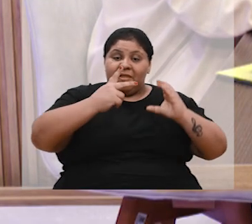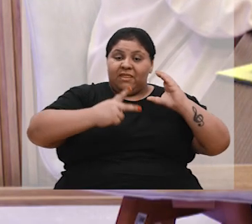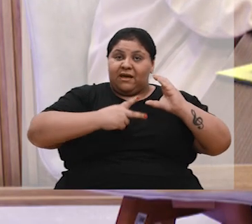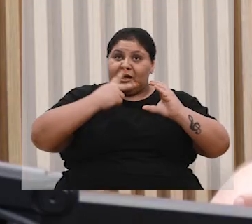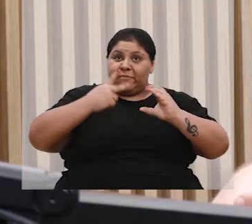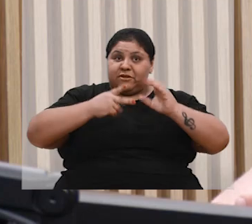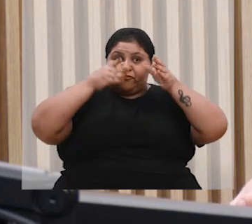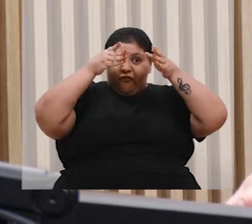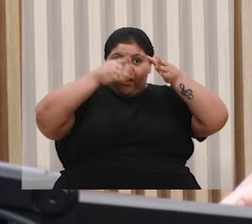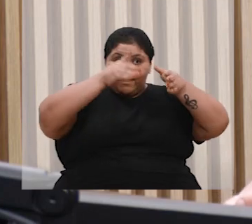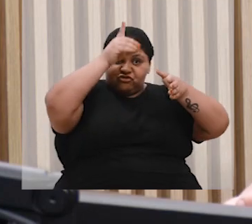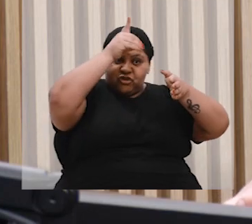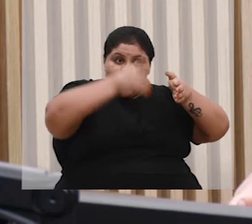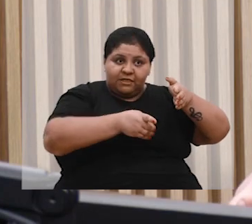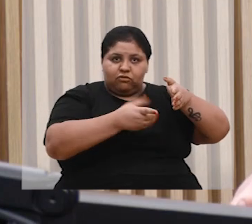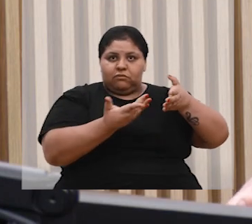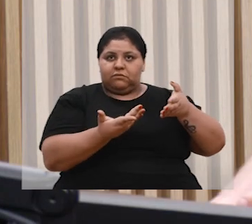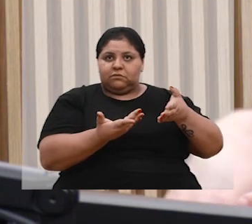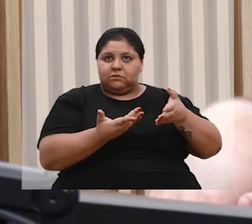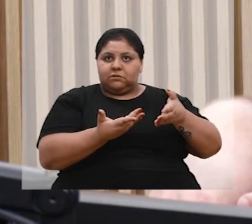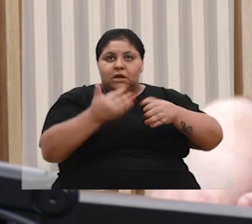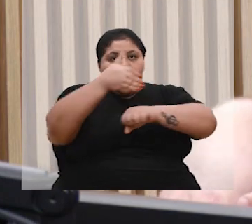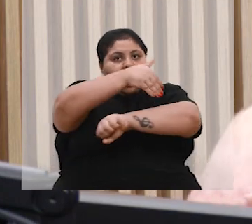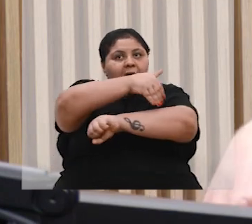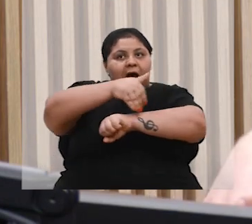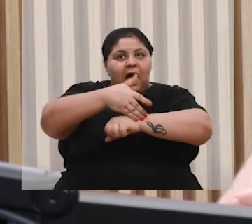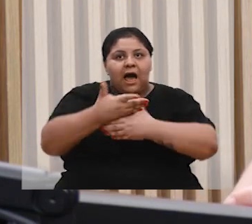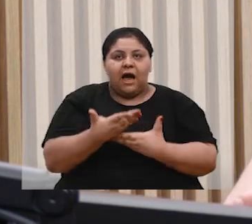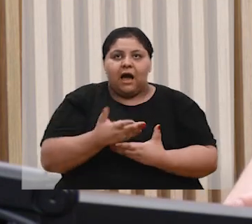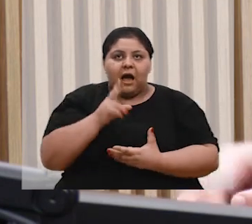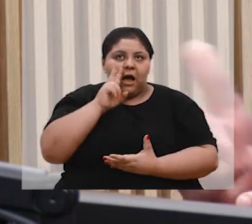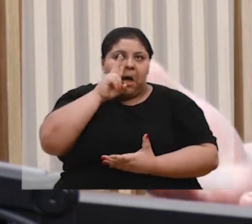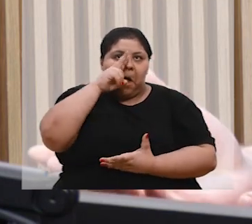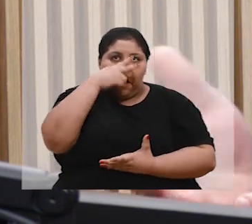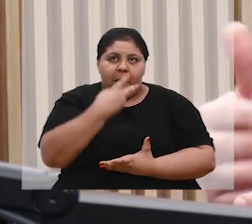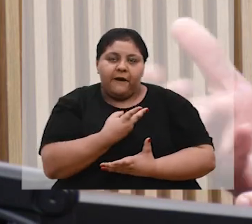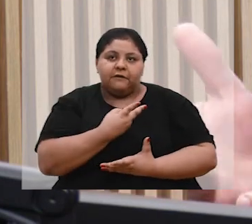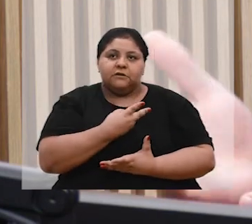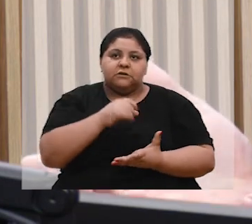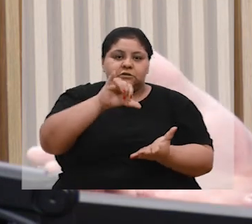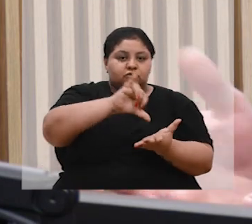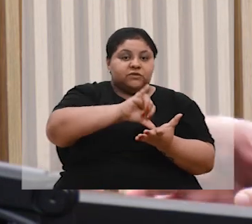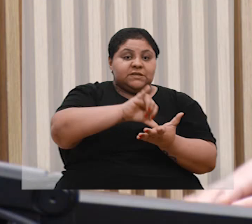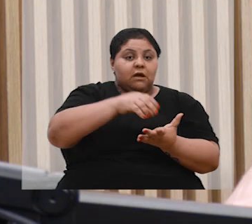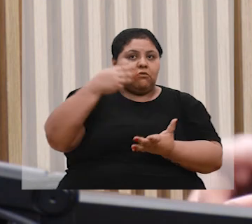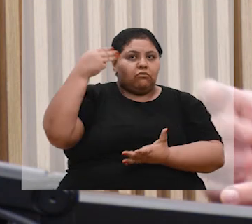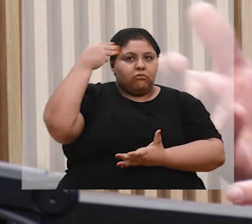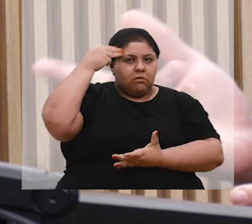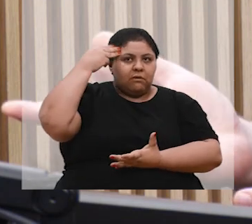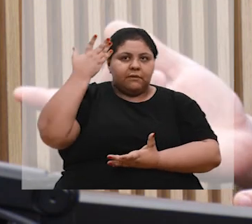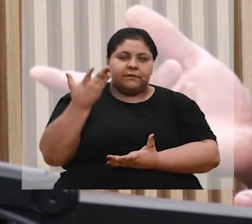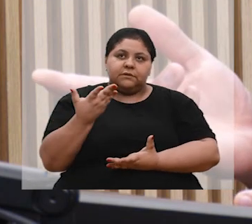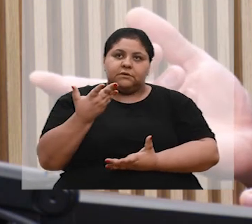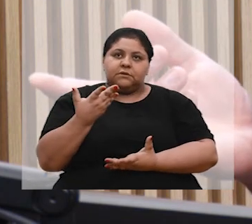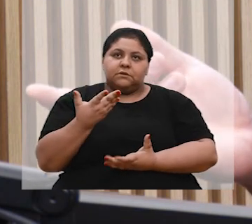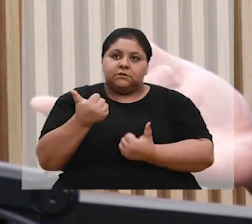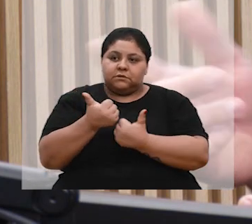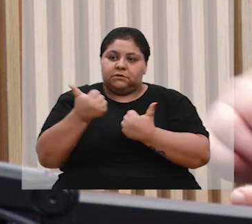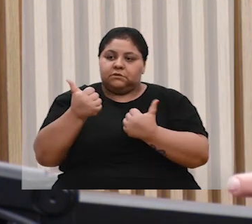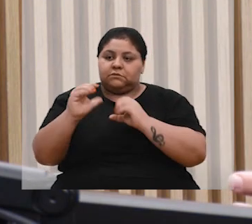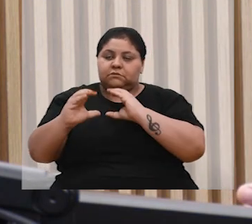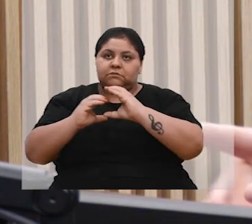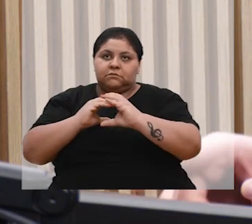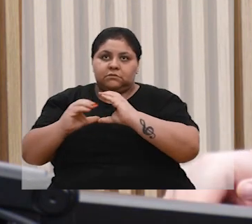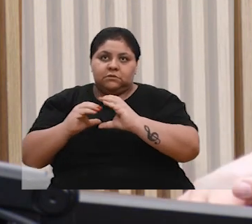maneira direta e à rua, né? O esforço, por exemplo, do Centro de Memória é um deles. O esforço